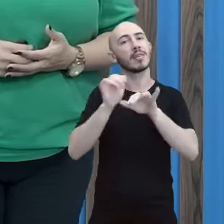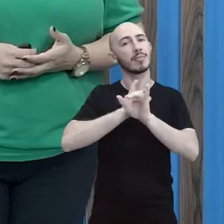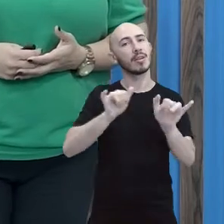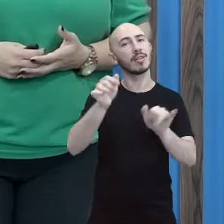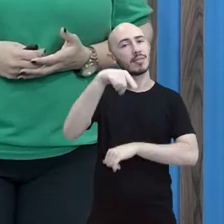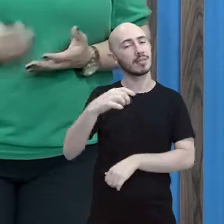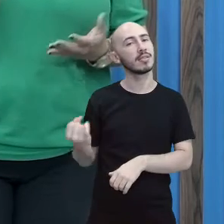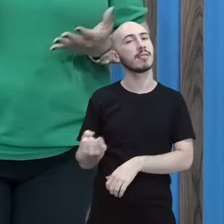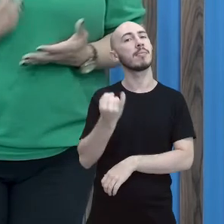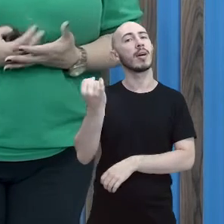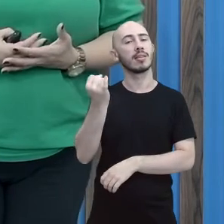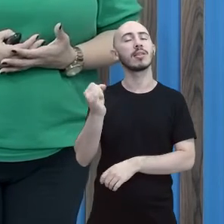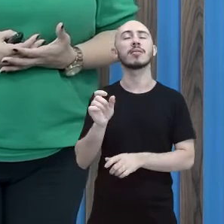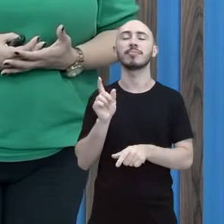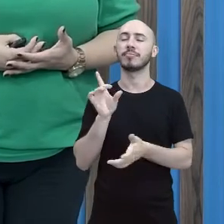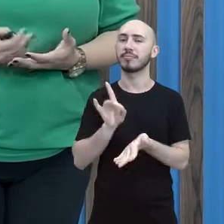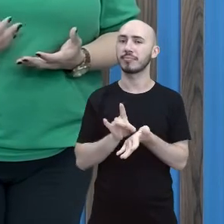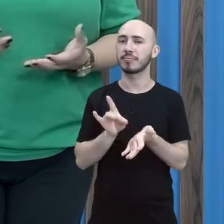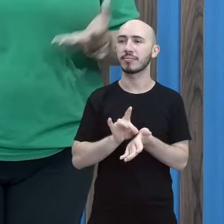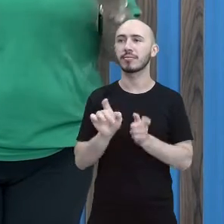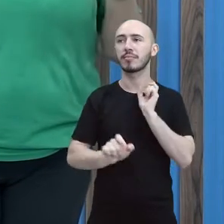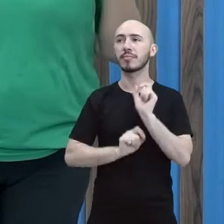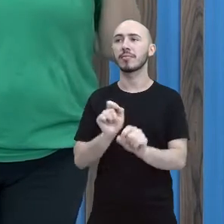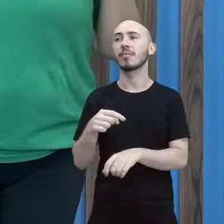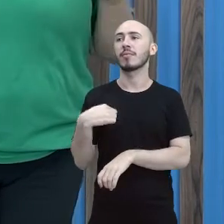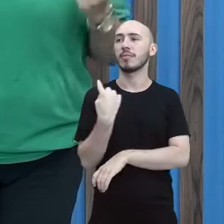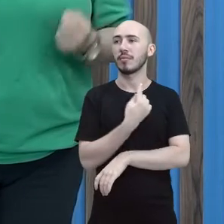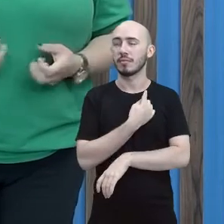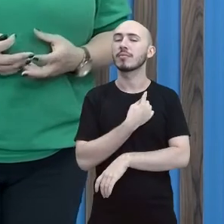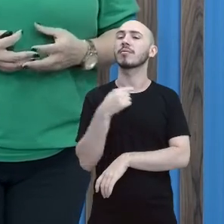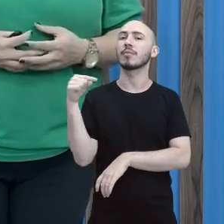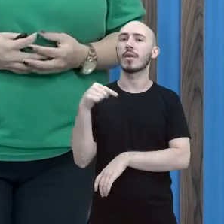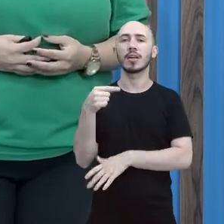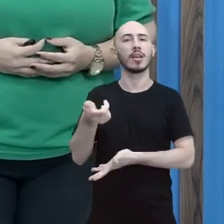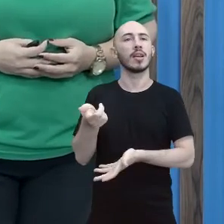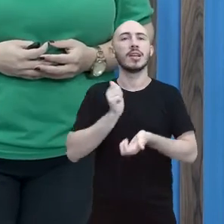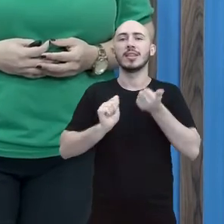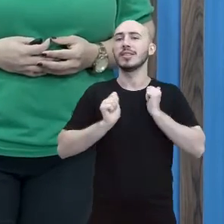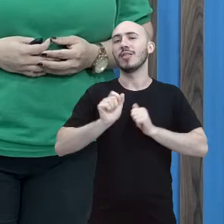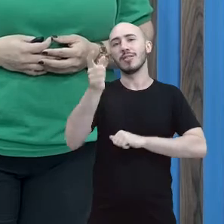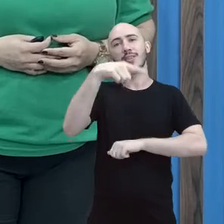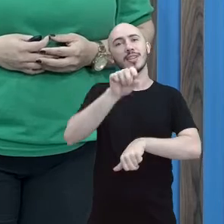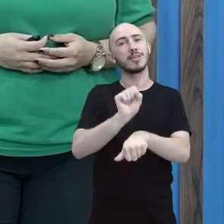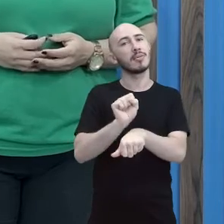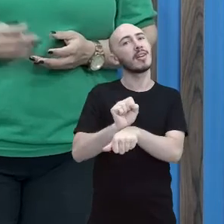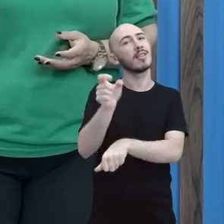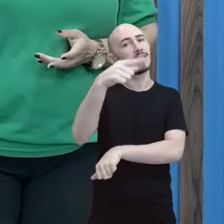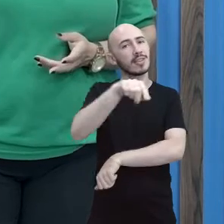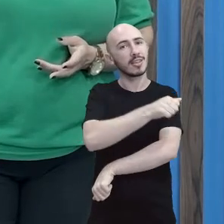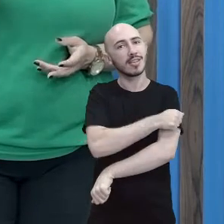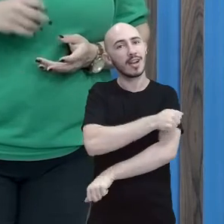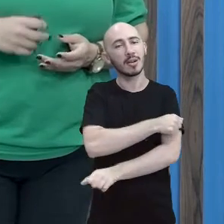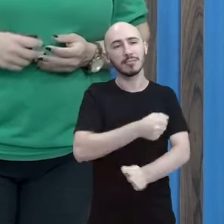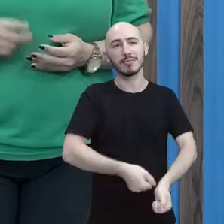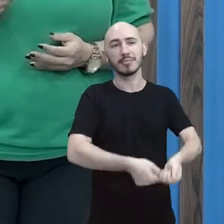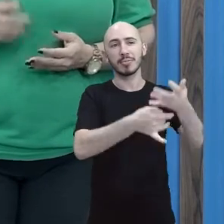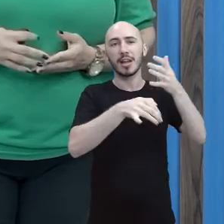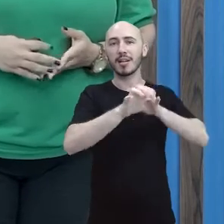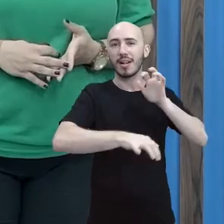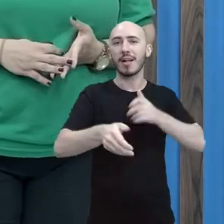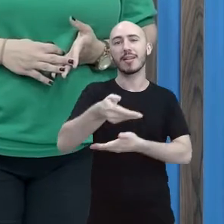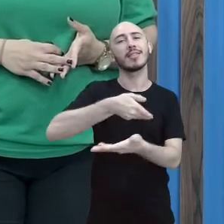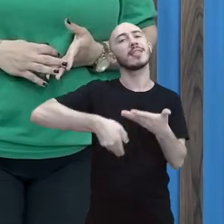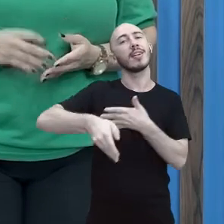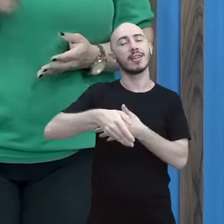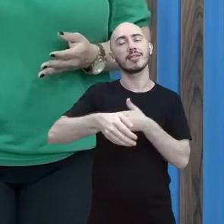super importante e realmente, né, gente, a gente tá aqui ansioso pela sua participação, viu? Então, fala com a gente, tira